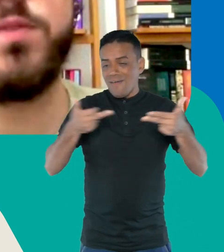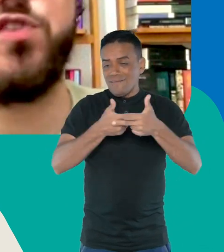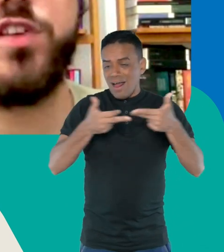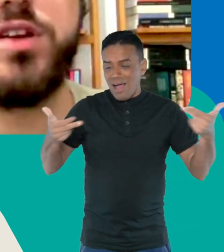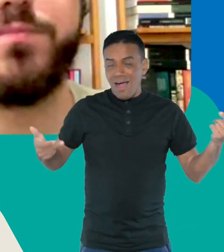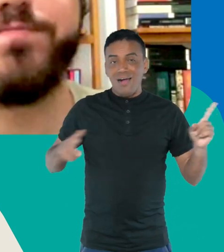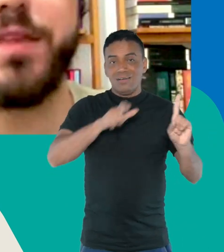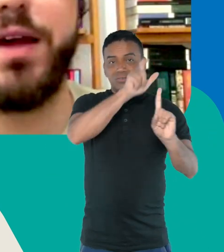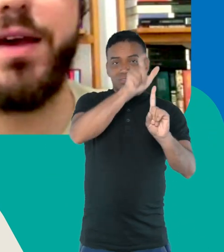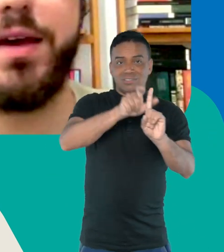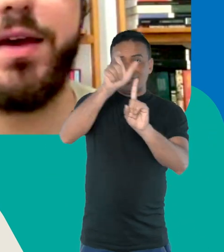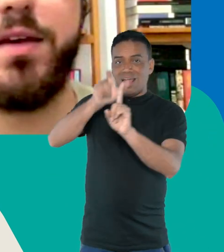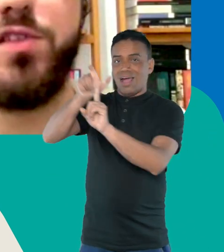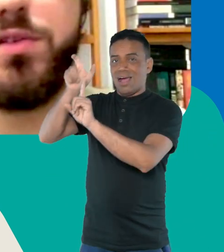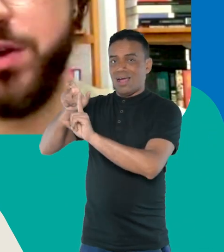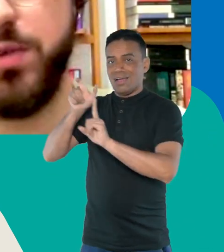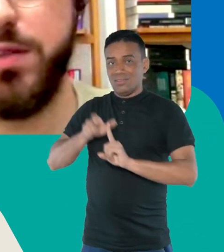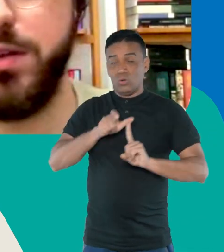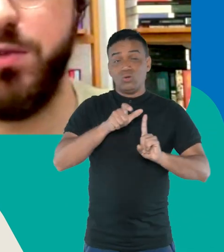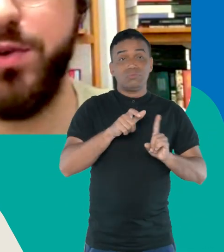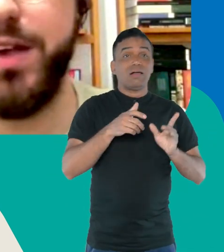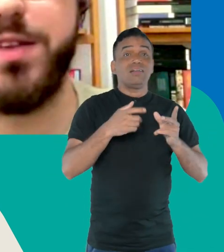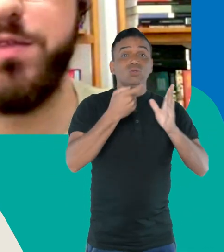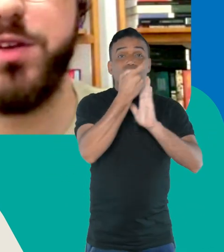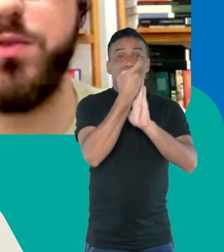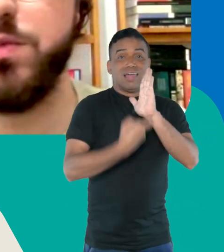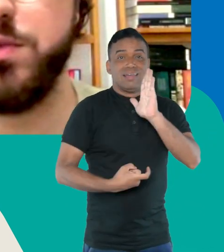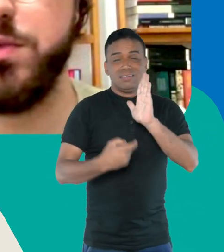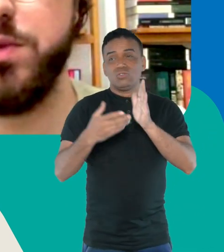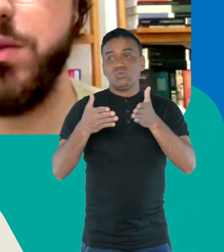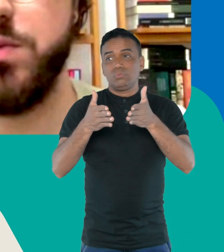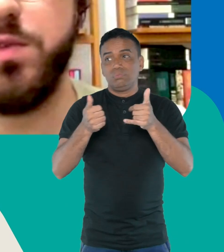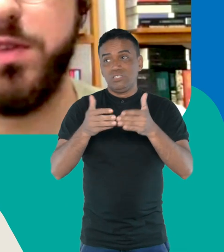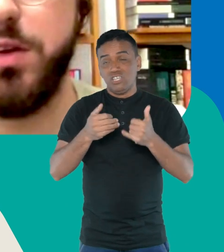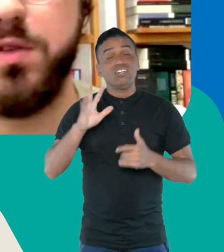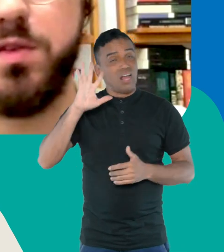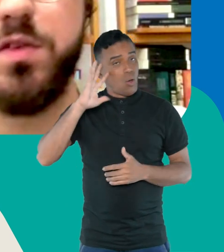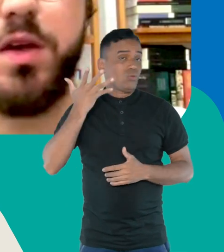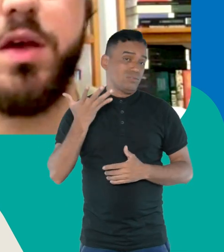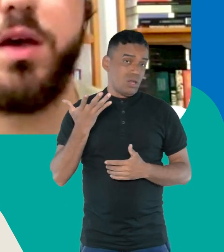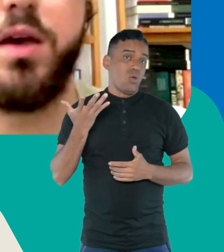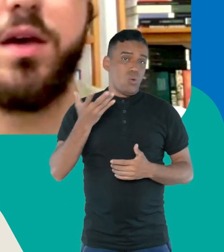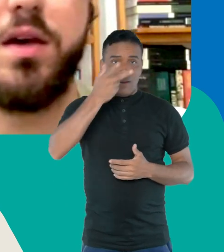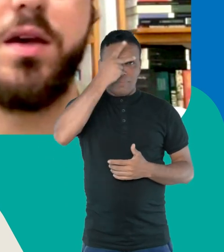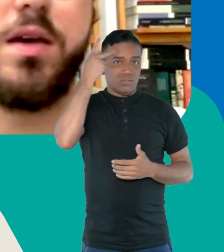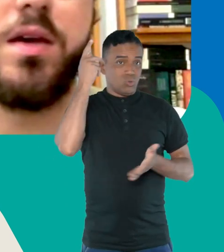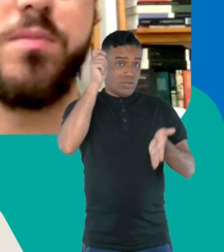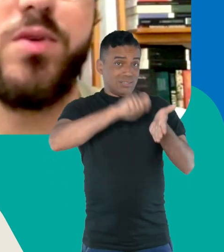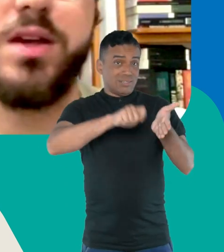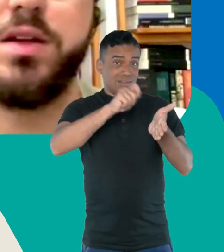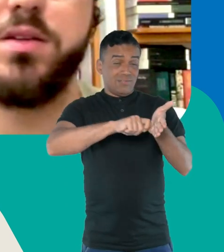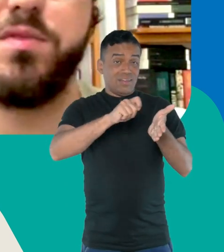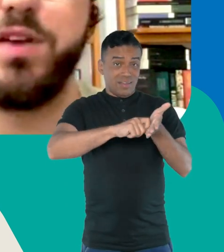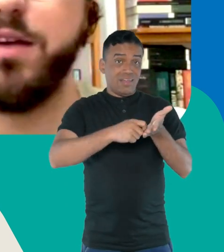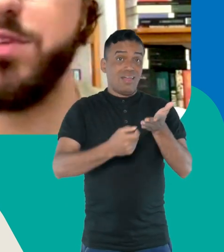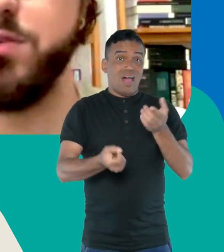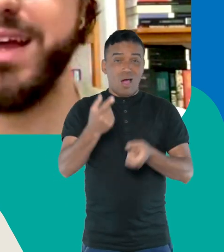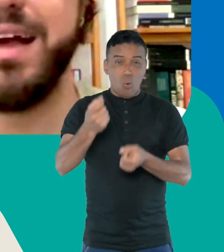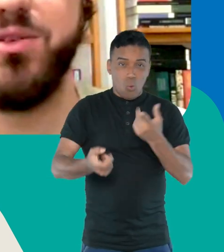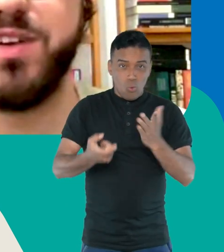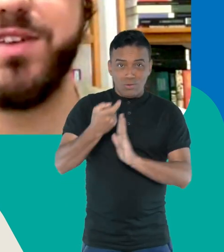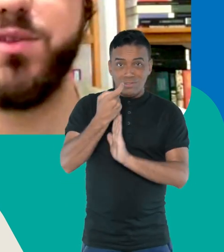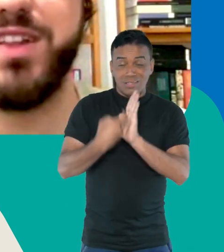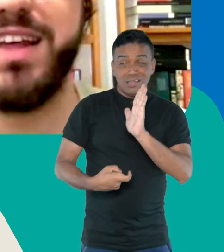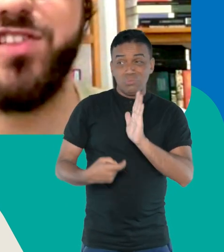o texto pedia. Já aconteceu de eu reescrever alguns dos textos, porque não ficava